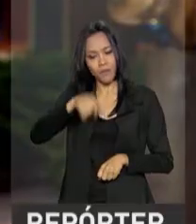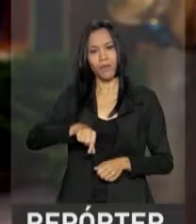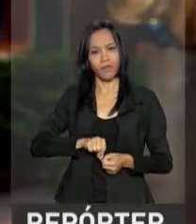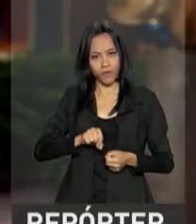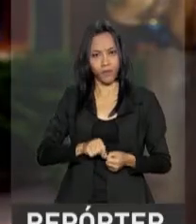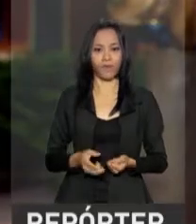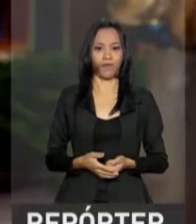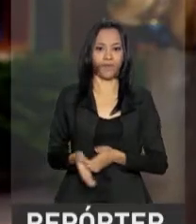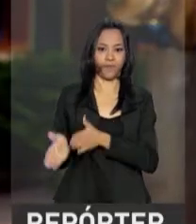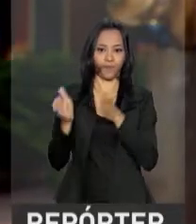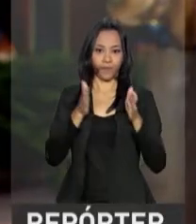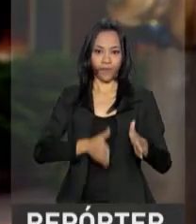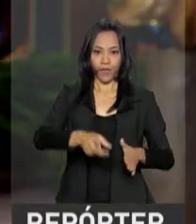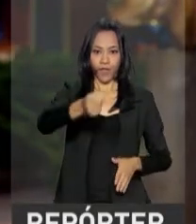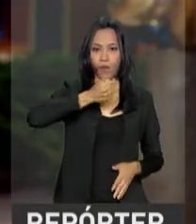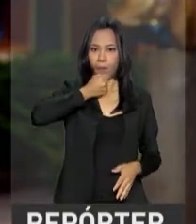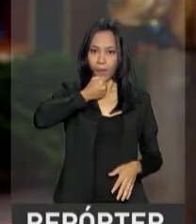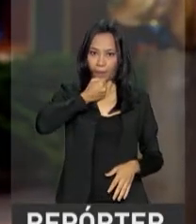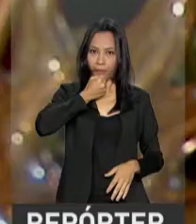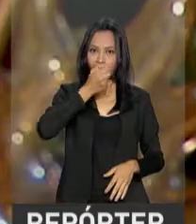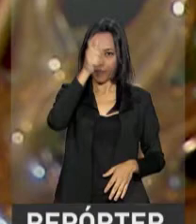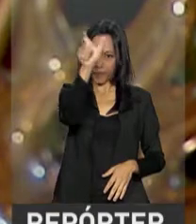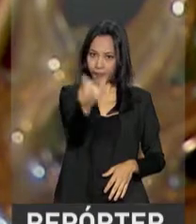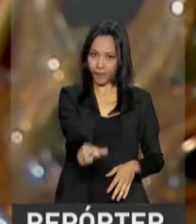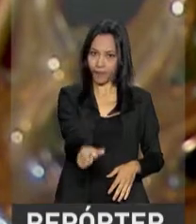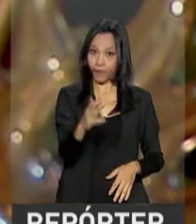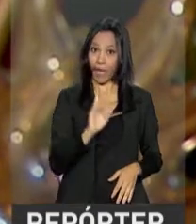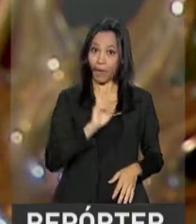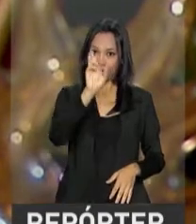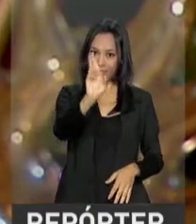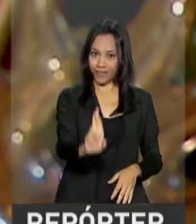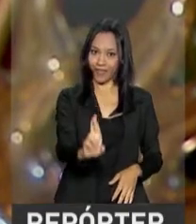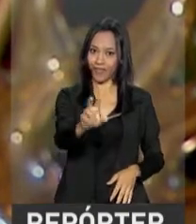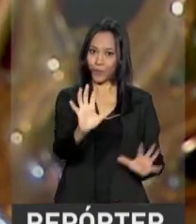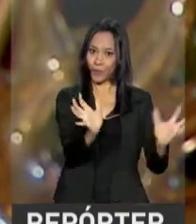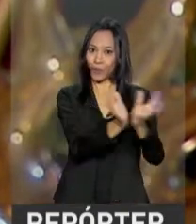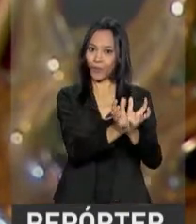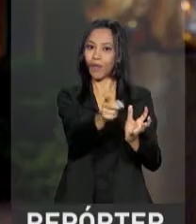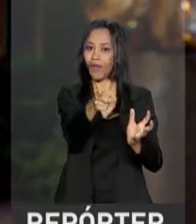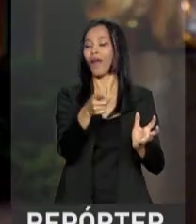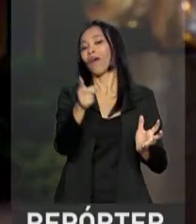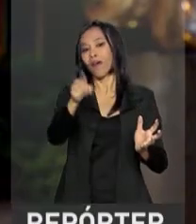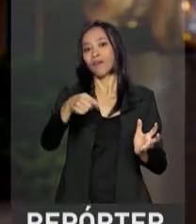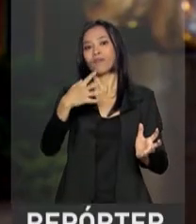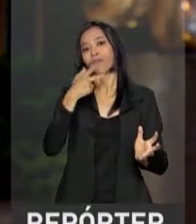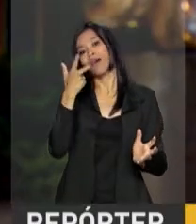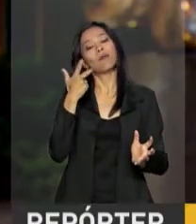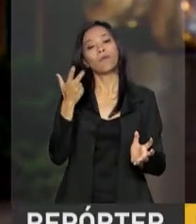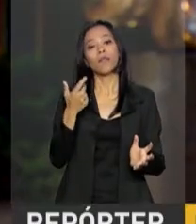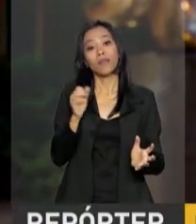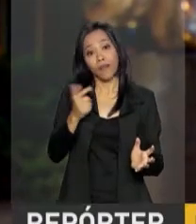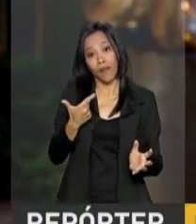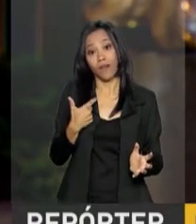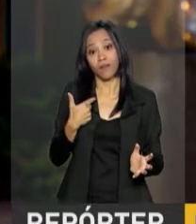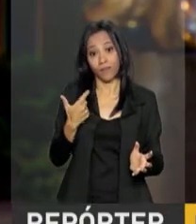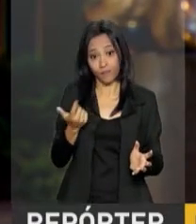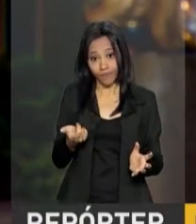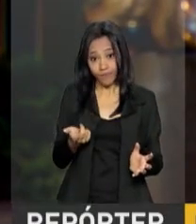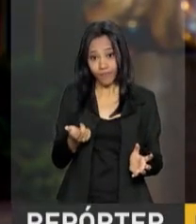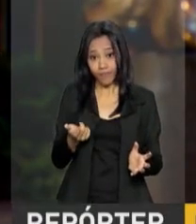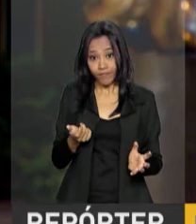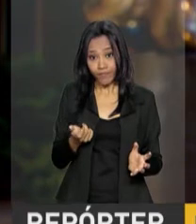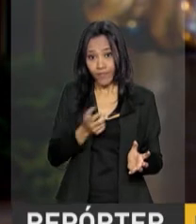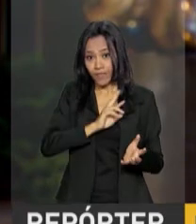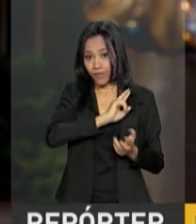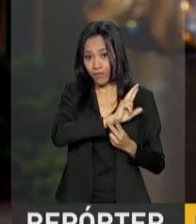E o orador da turma falou da responsabilidade de representar o Brasil. É claro que só a rotina das divisões vai